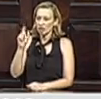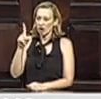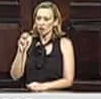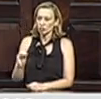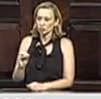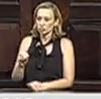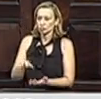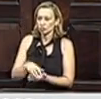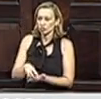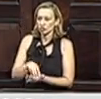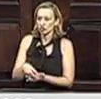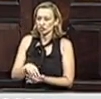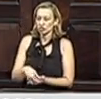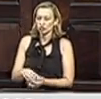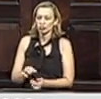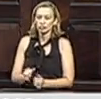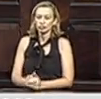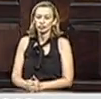Geraldo Pudim,